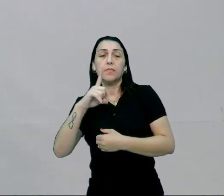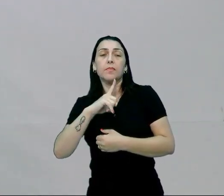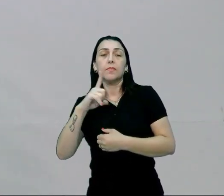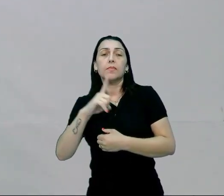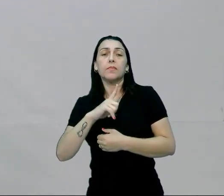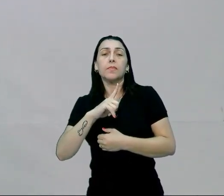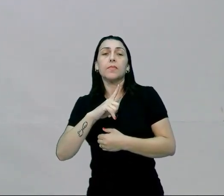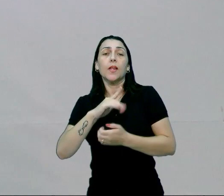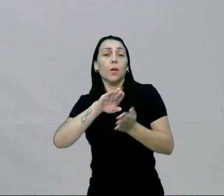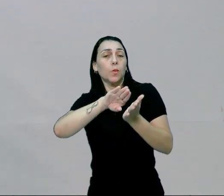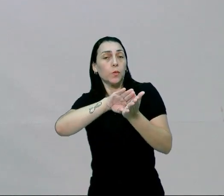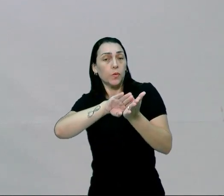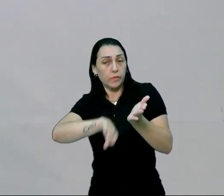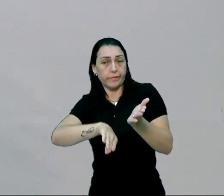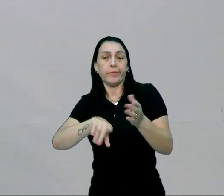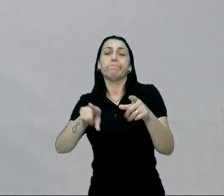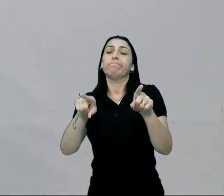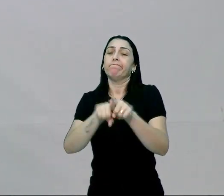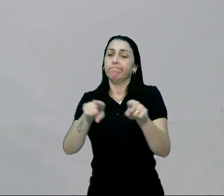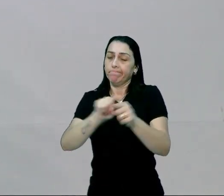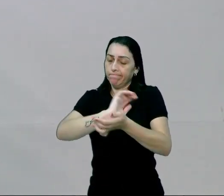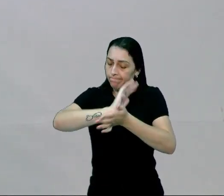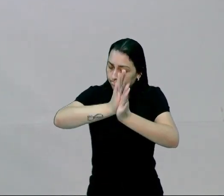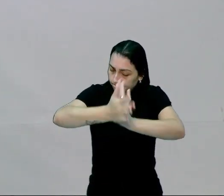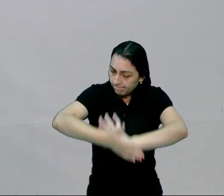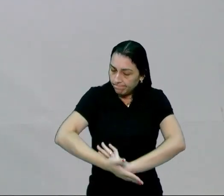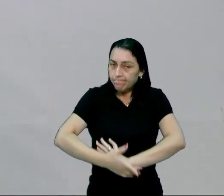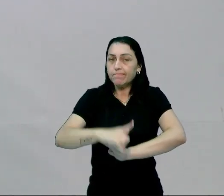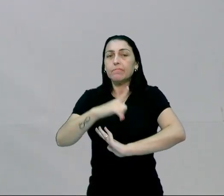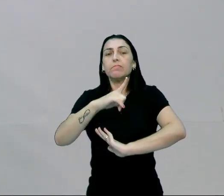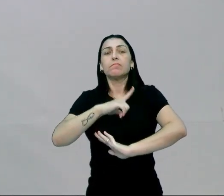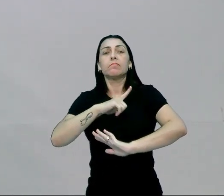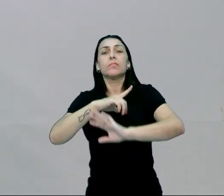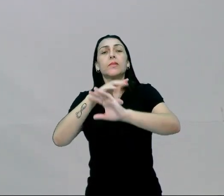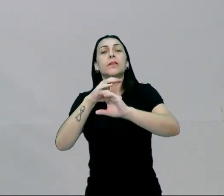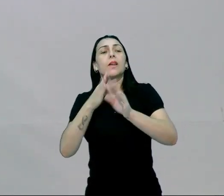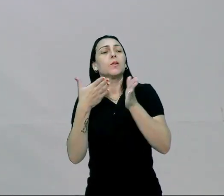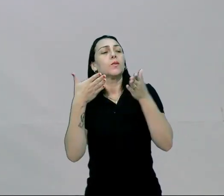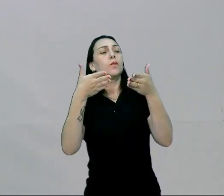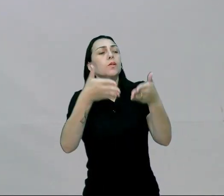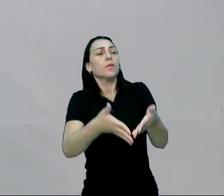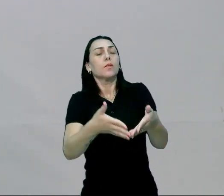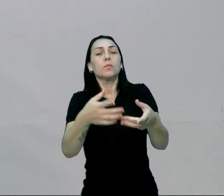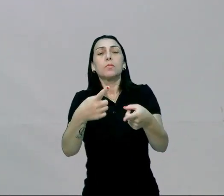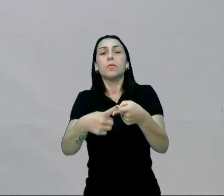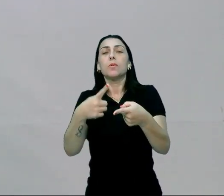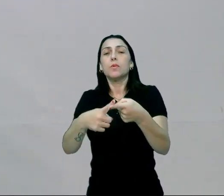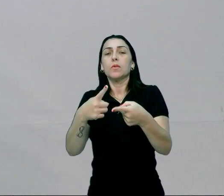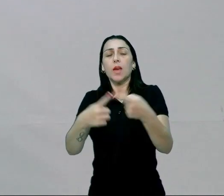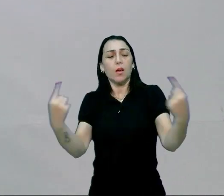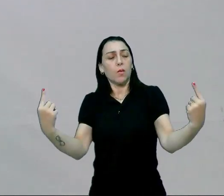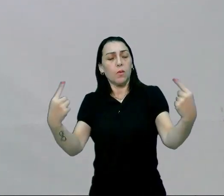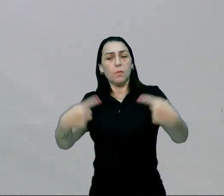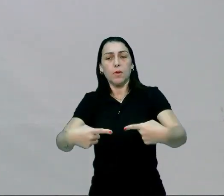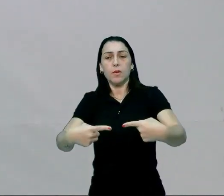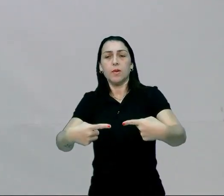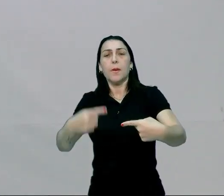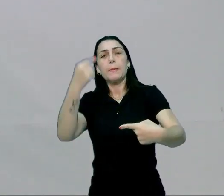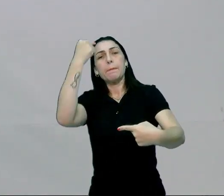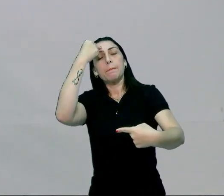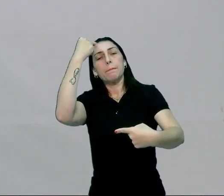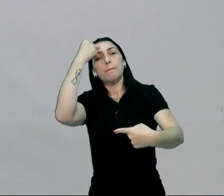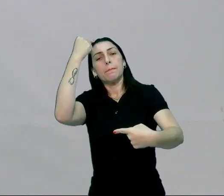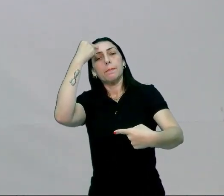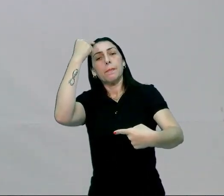da exclusão muito grande, vai ter essa segregação, esse direcionamento, porque é algo muito competitivo. Então pense